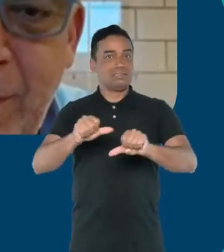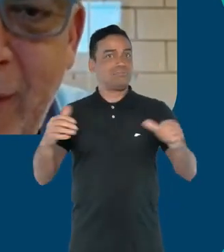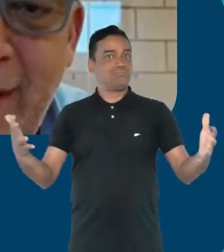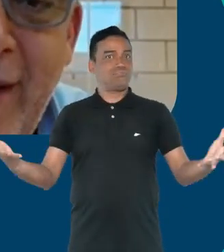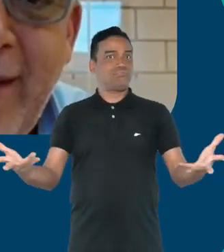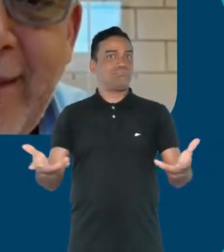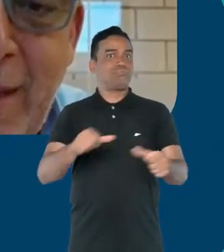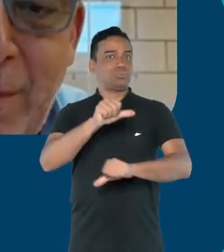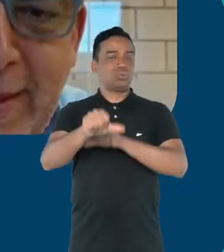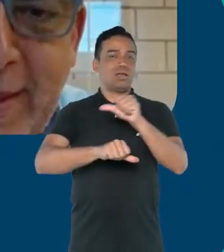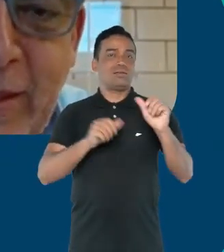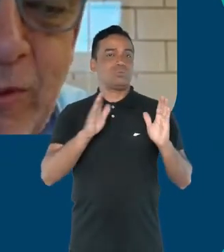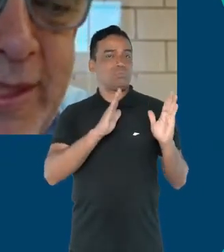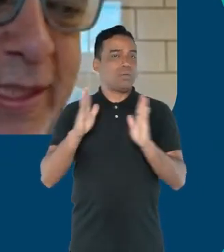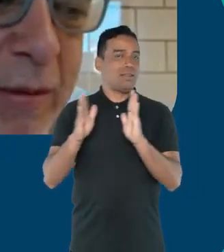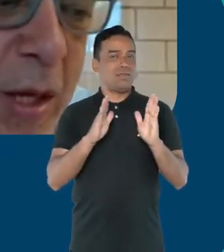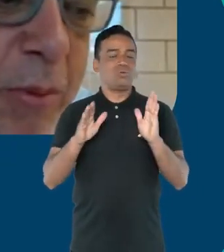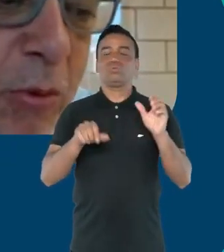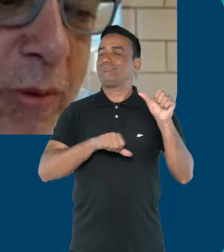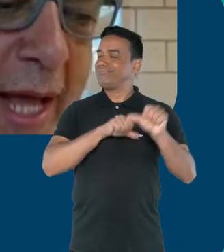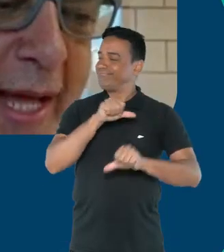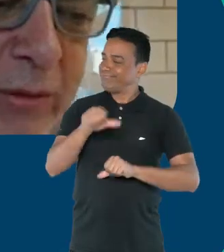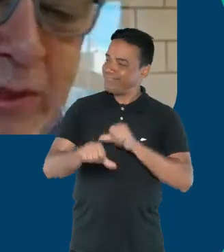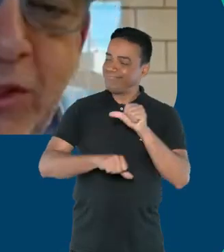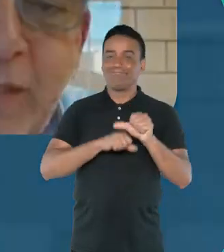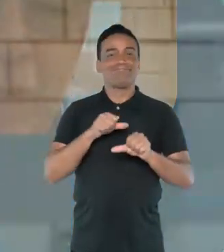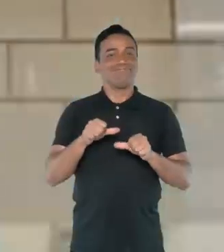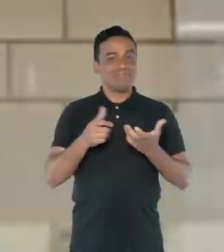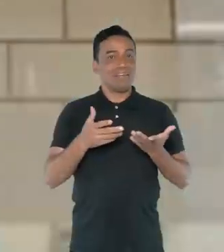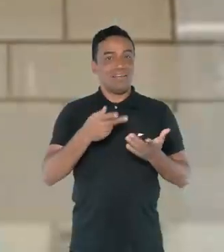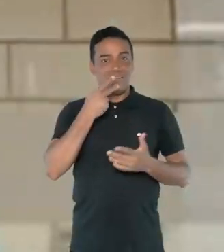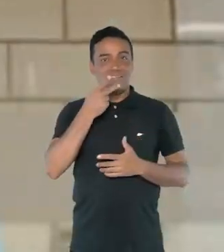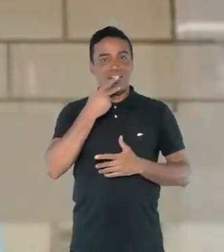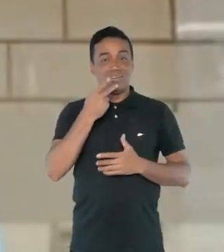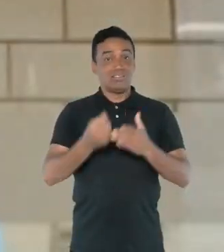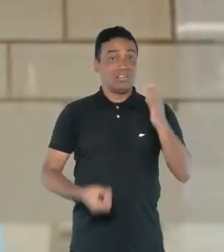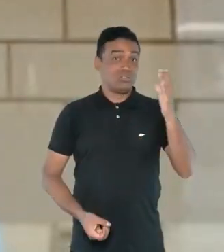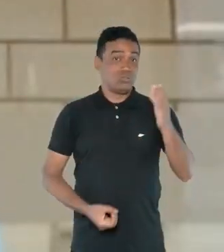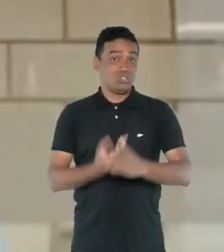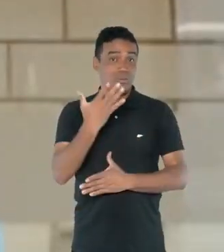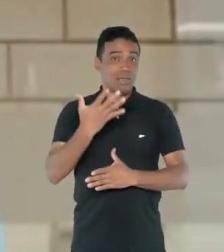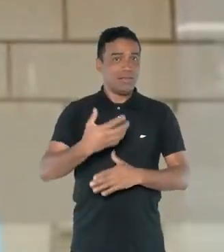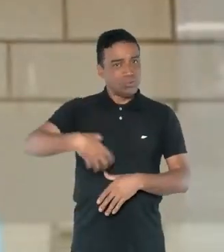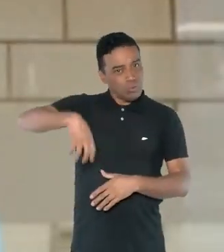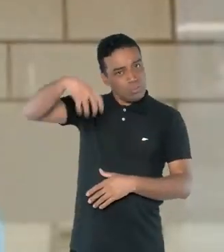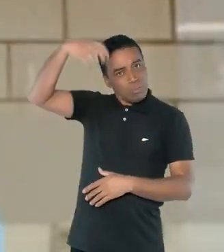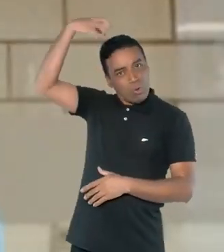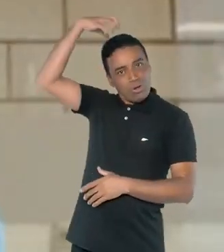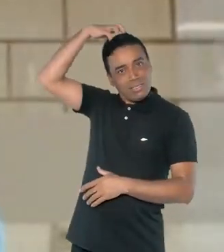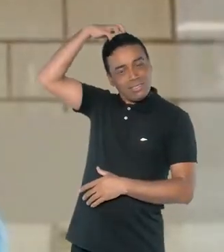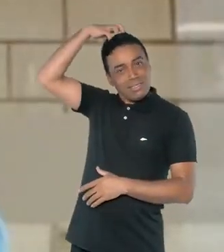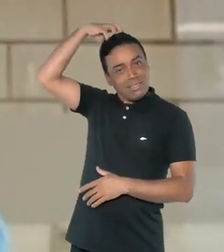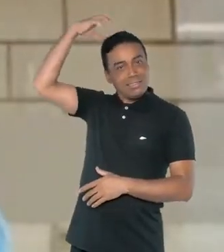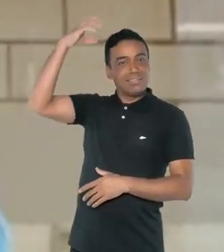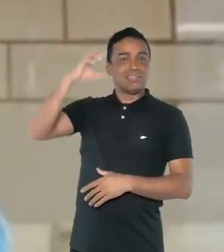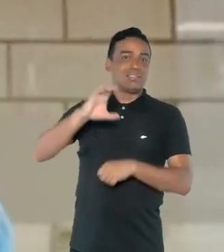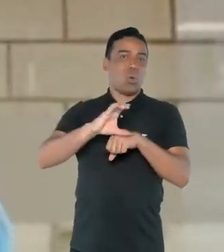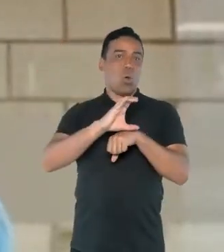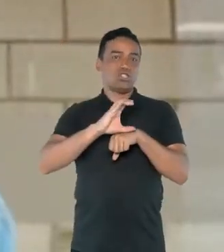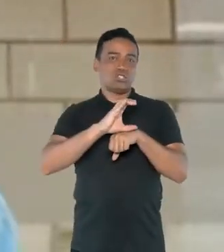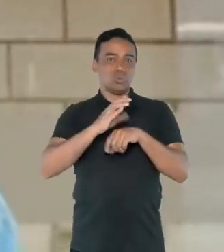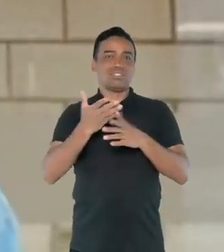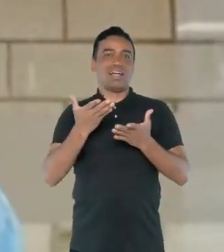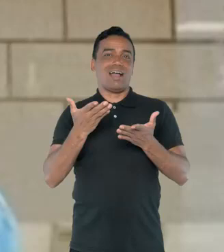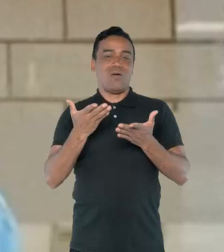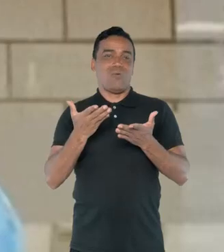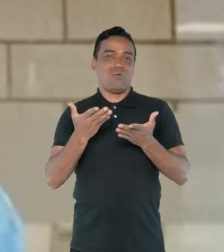Uma época que está passando, assim, por um lado, a gente está falando do surgimento das monarquias constitucionais, né? Então, assim, o Hume,